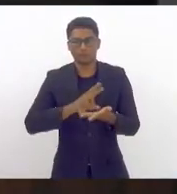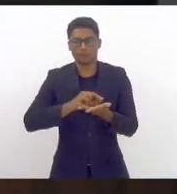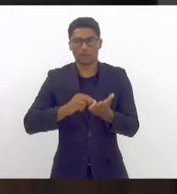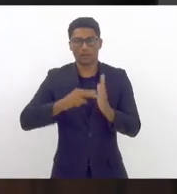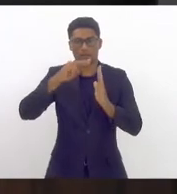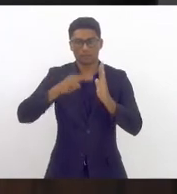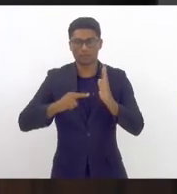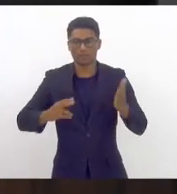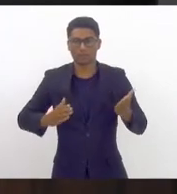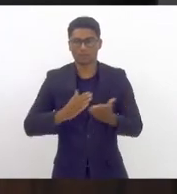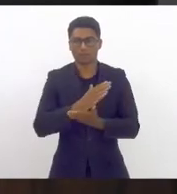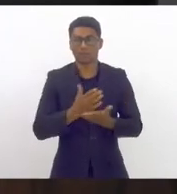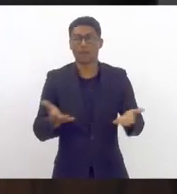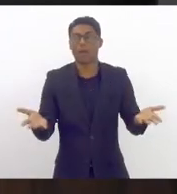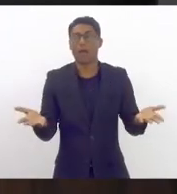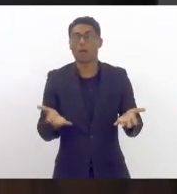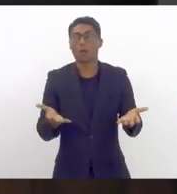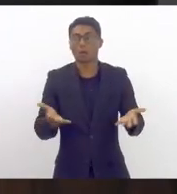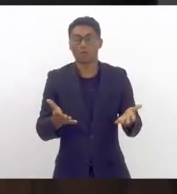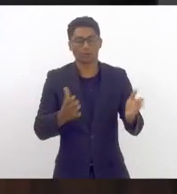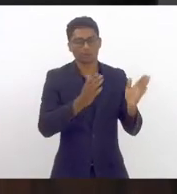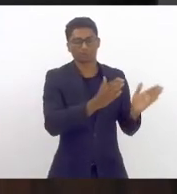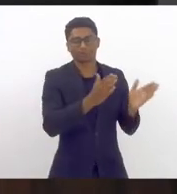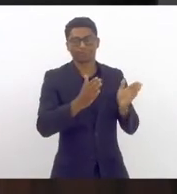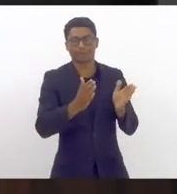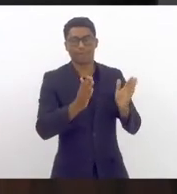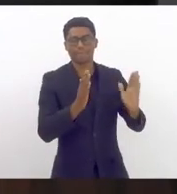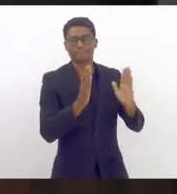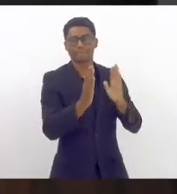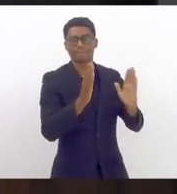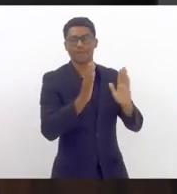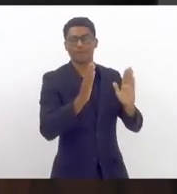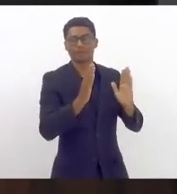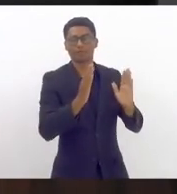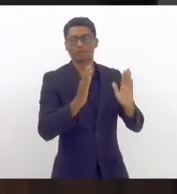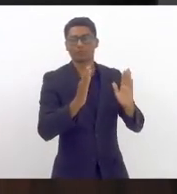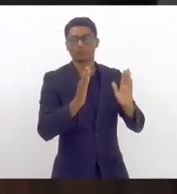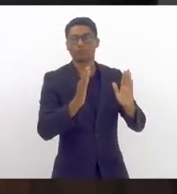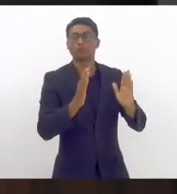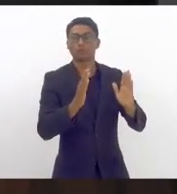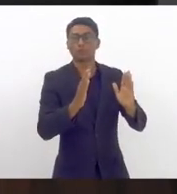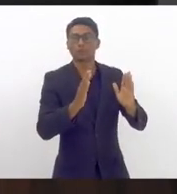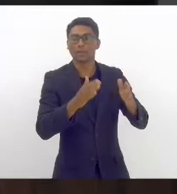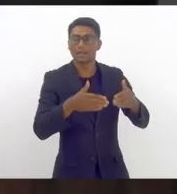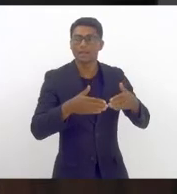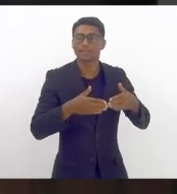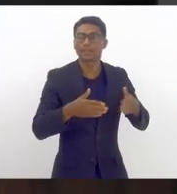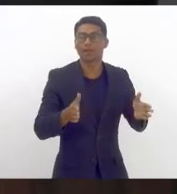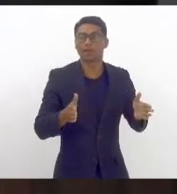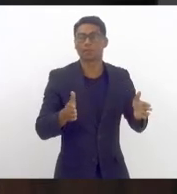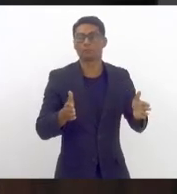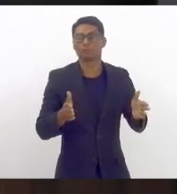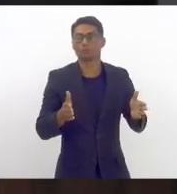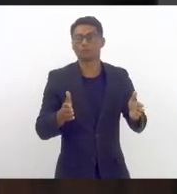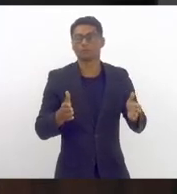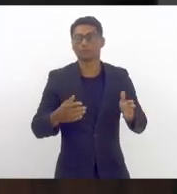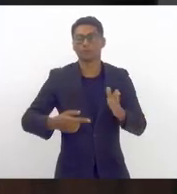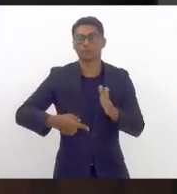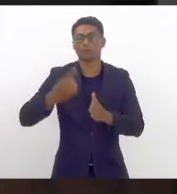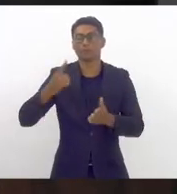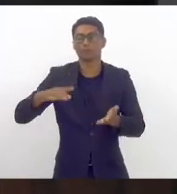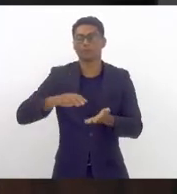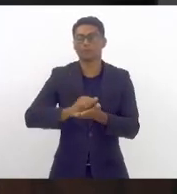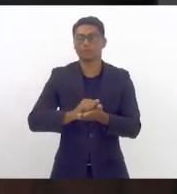aprovada a ata passa-se ao expediente inicial o primeiro inscrito é o Nobre Deputado